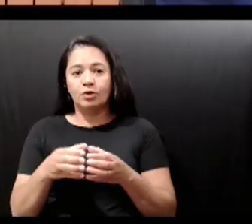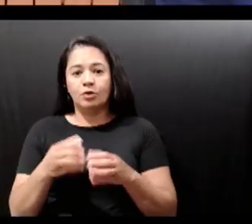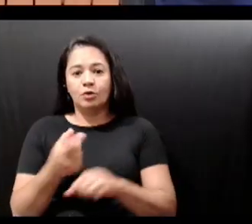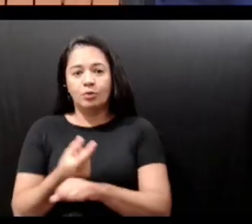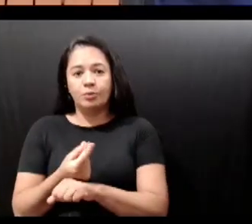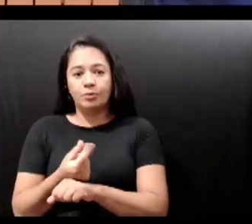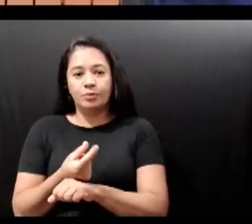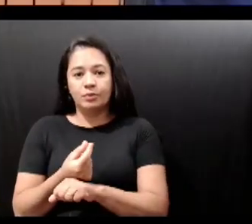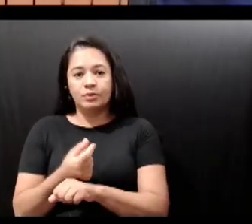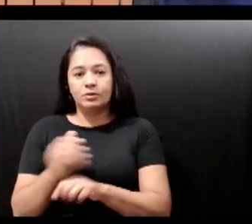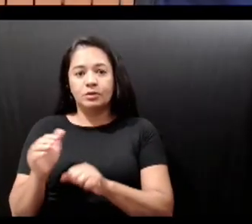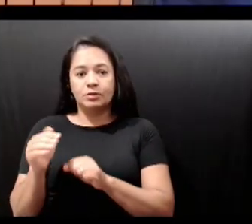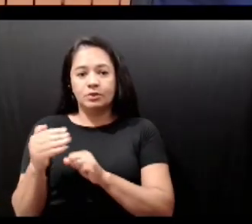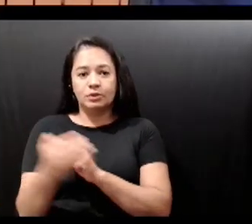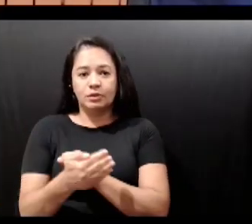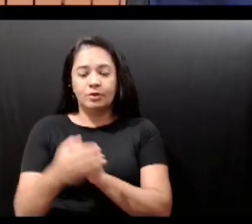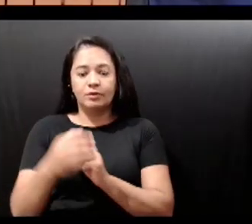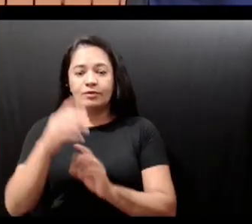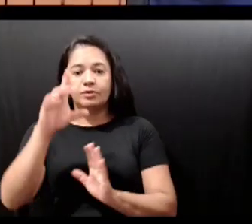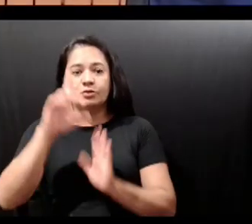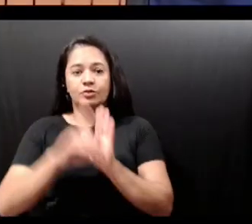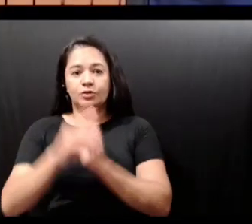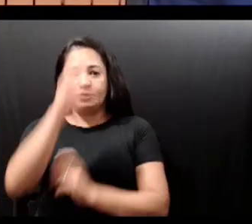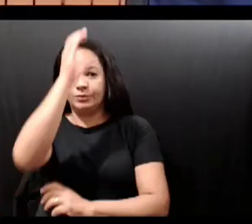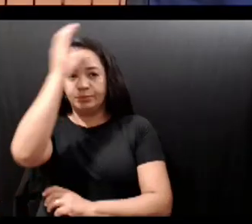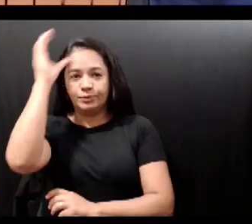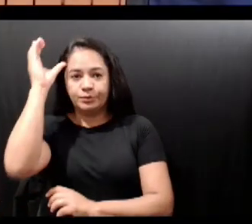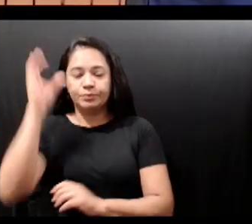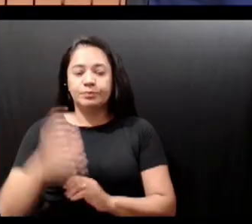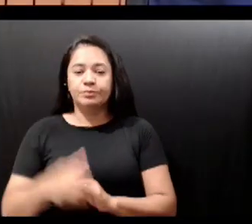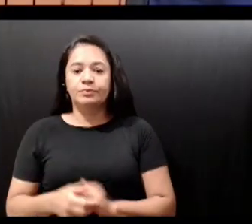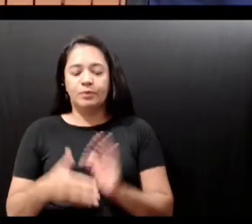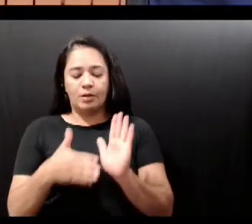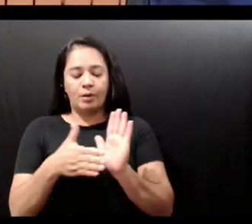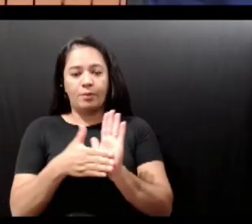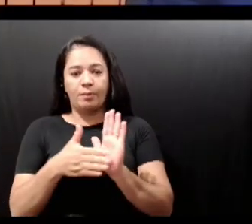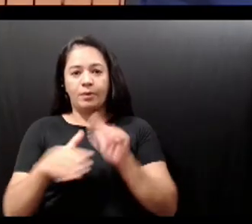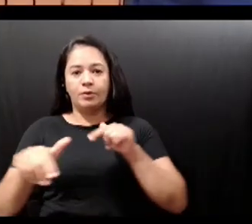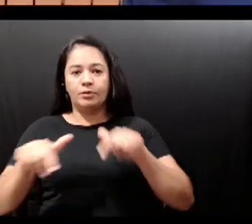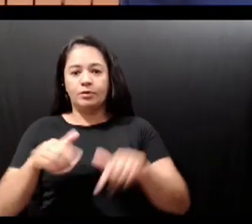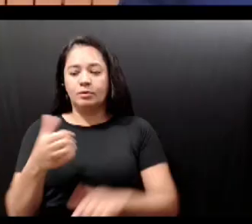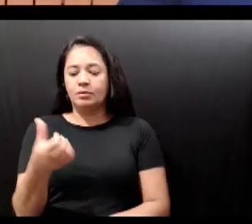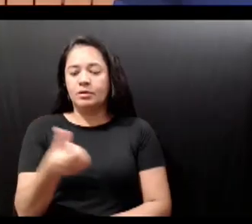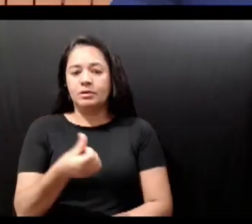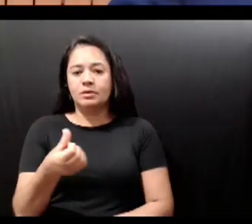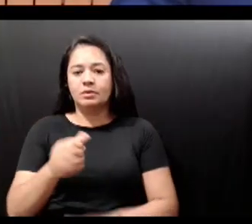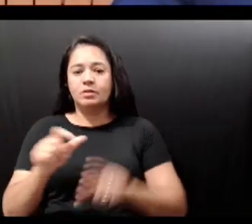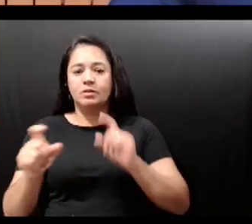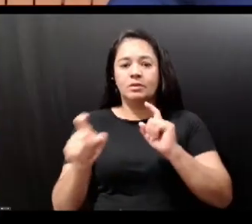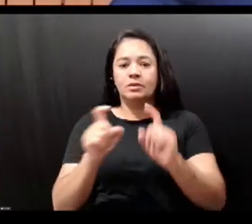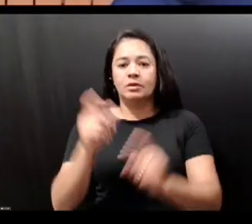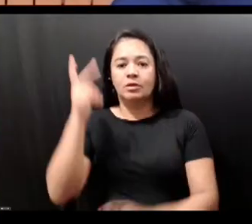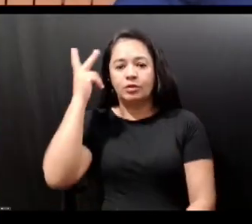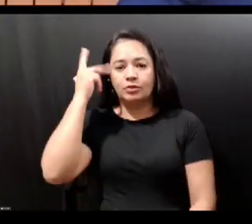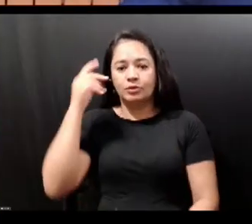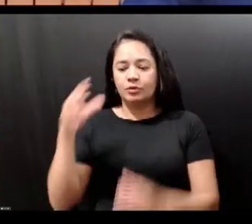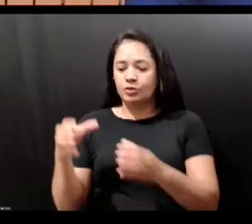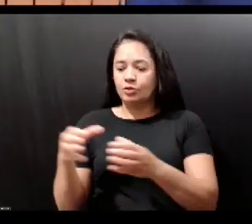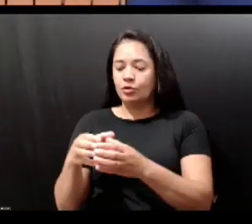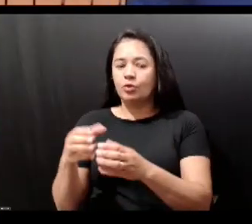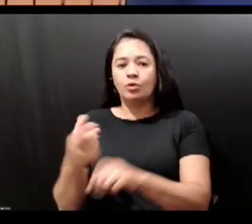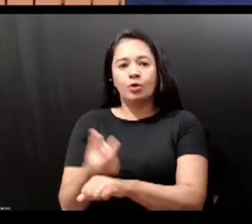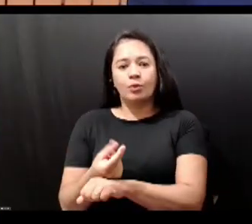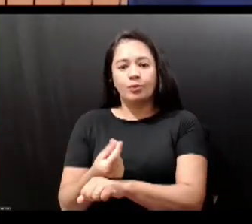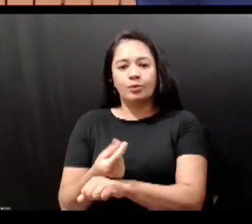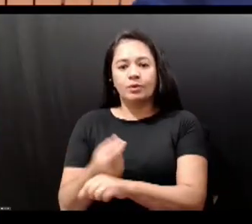dos Direitos do Consumidor. Pauta dos trabalhos da 6ª reunião ordinária da Comissão de Economia e Defesa dos